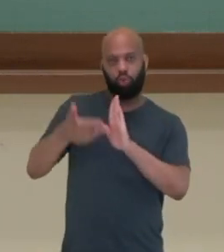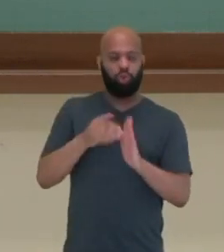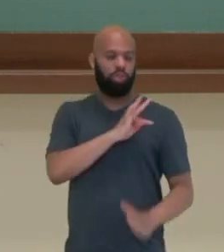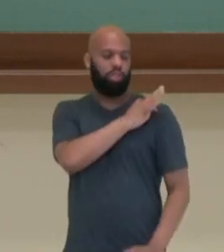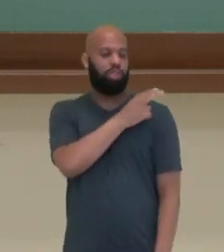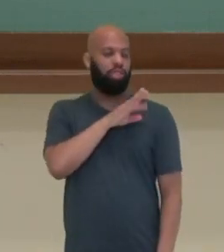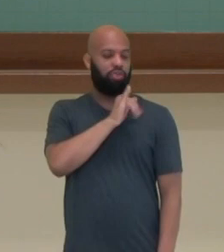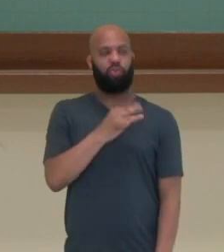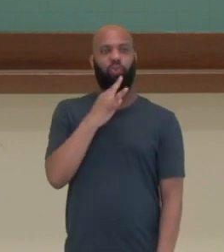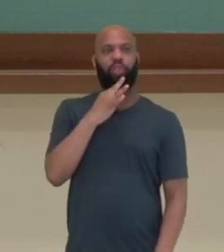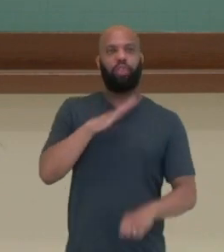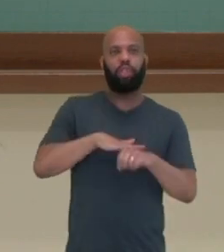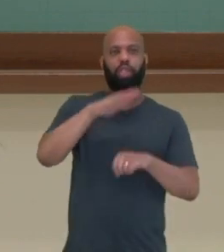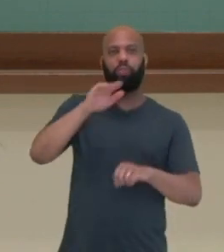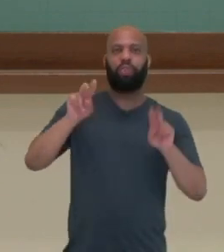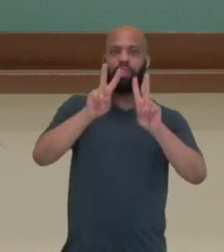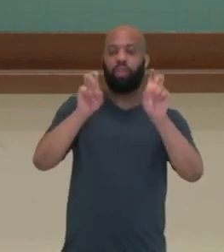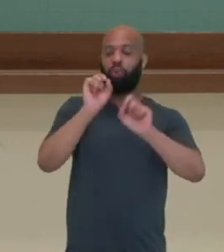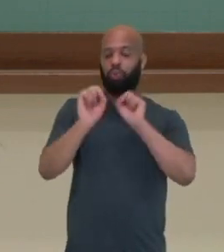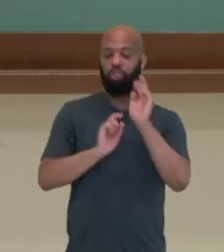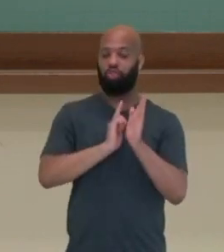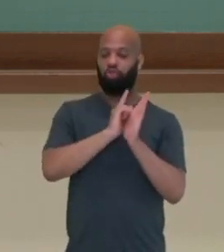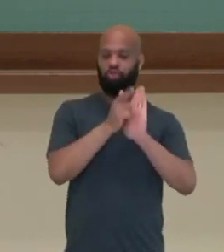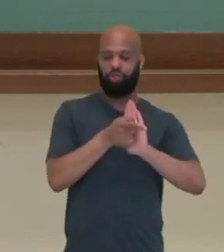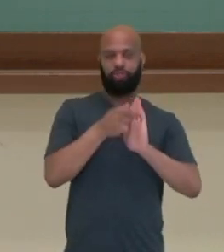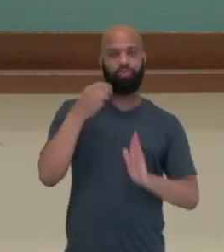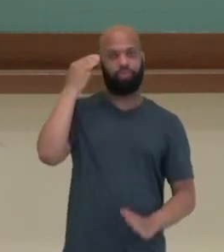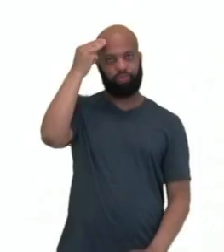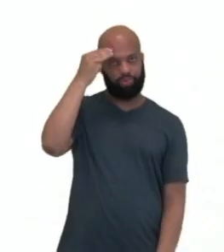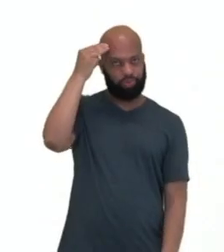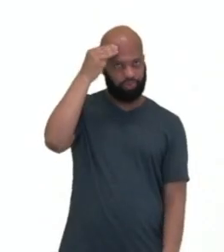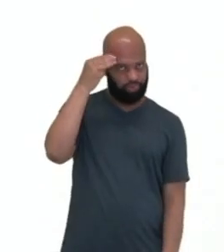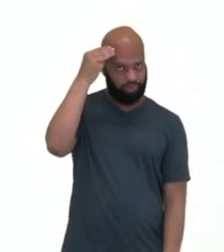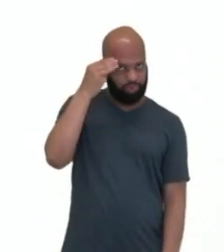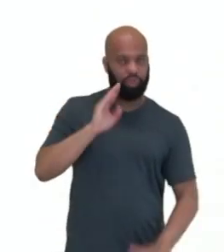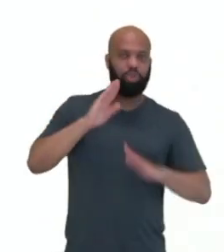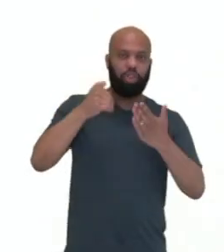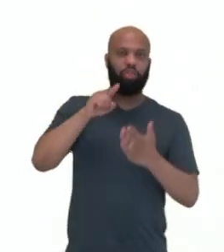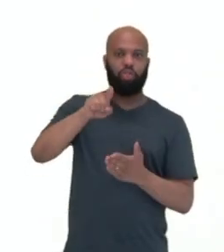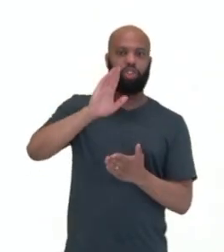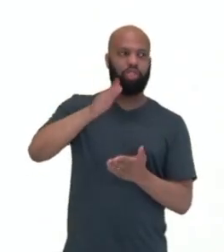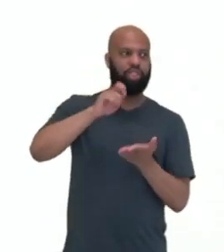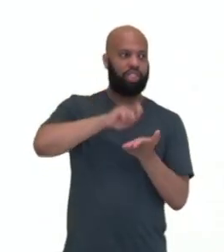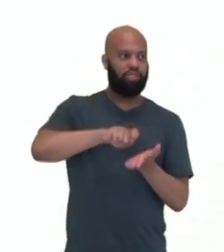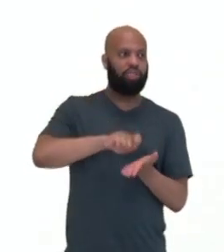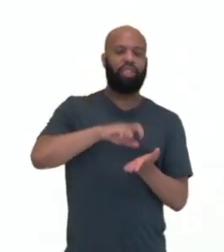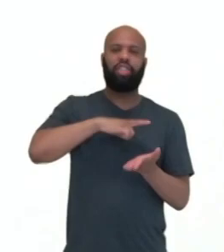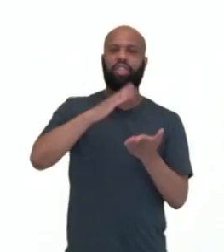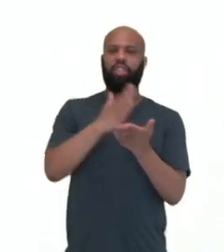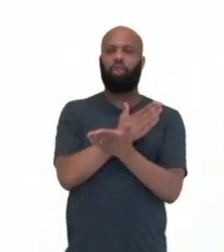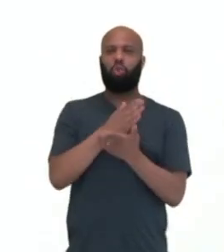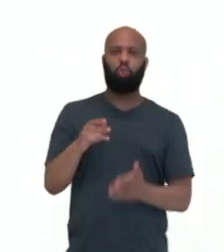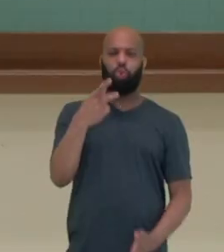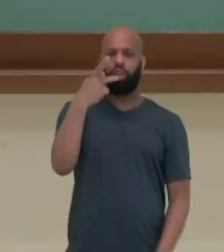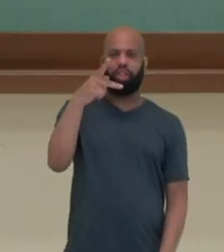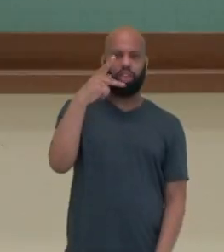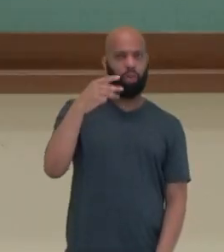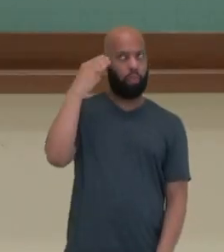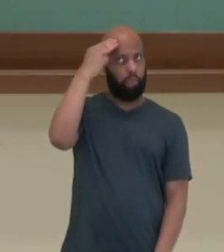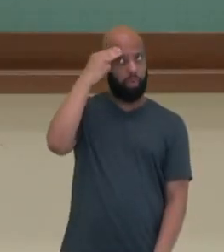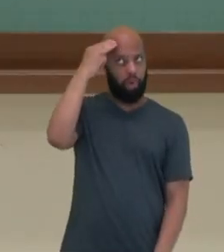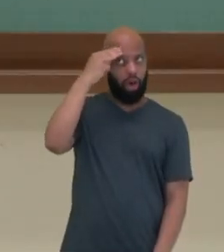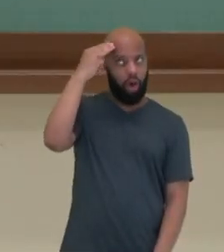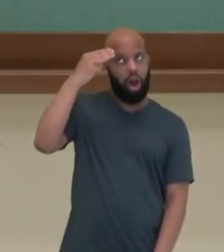a conhecer mais sobre o gênero memórias. Você já escreveu sobre algumas de suas memórias? O que você me